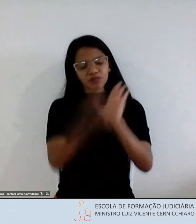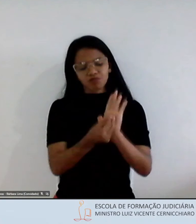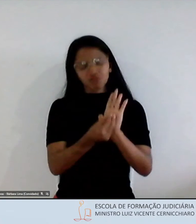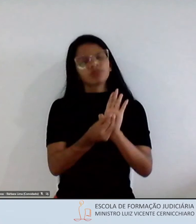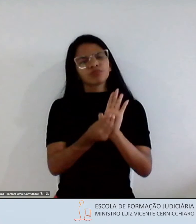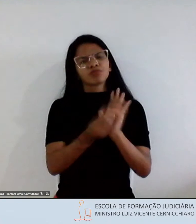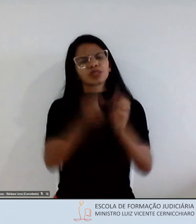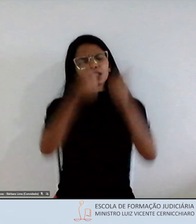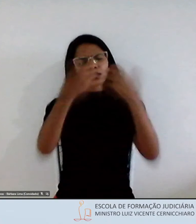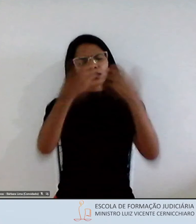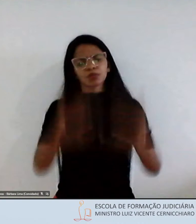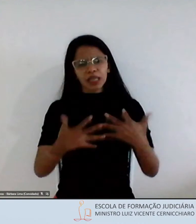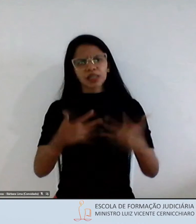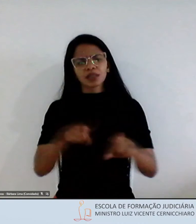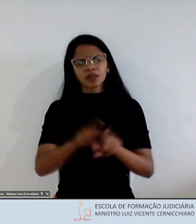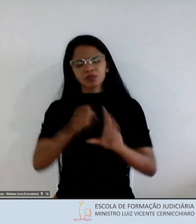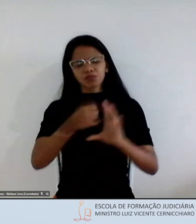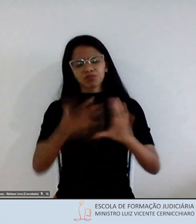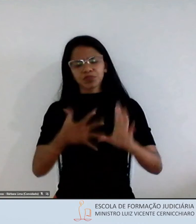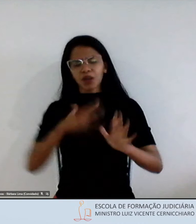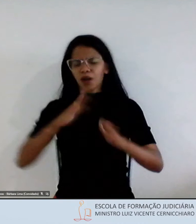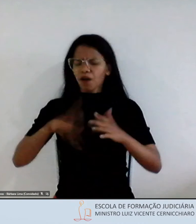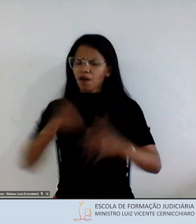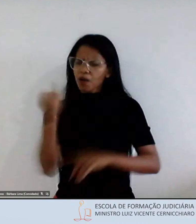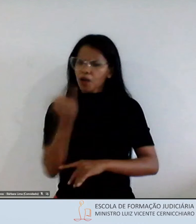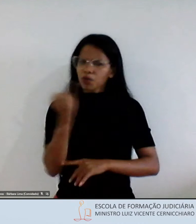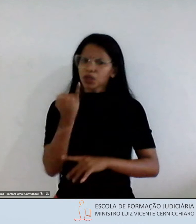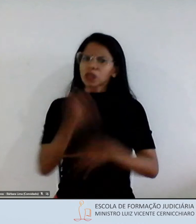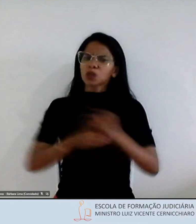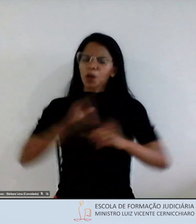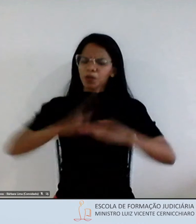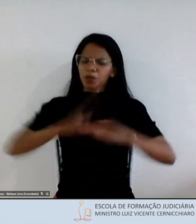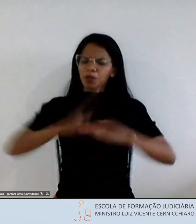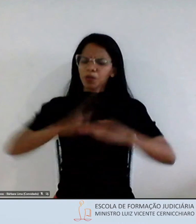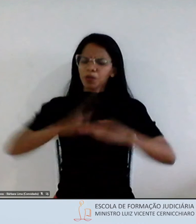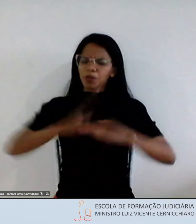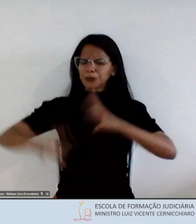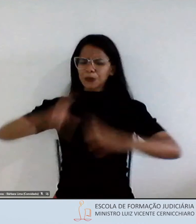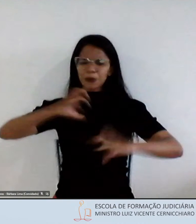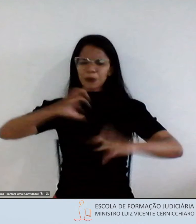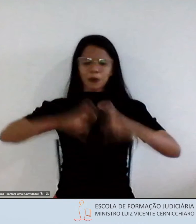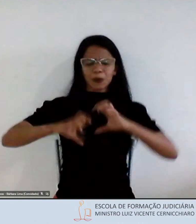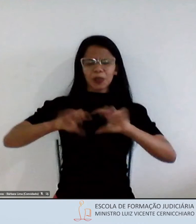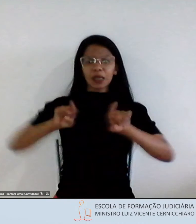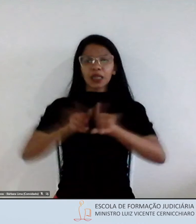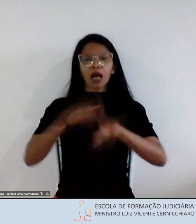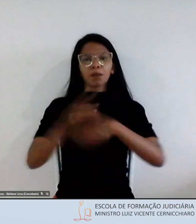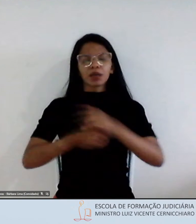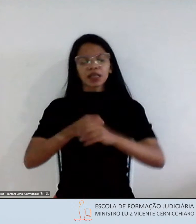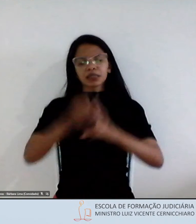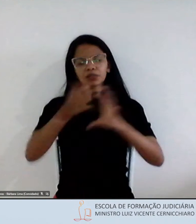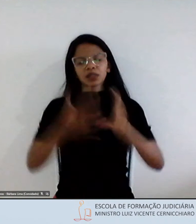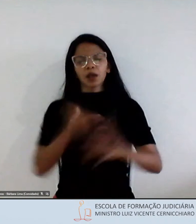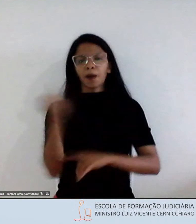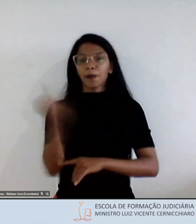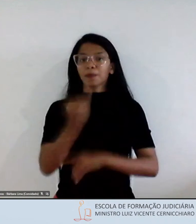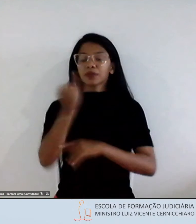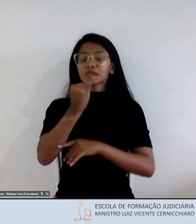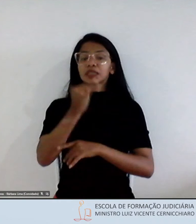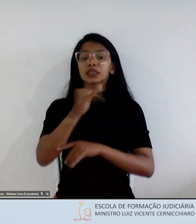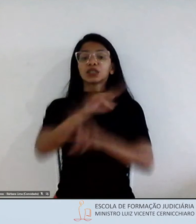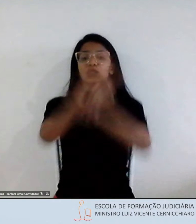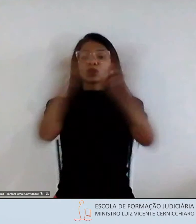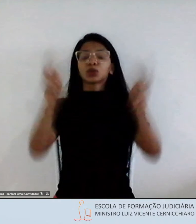para o avanço das práticas de autocomposição de conflitos e também aspectos importantes sobre a